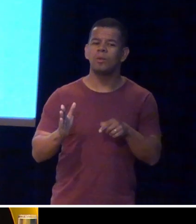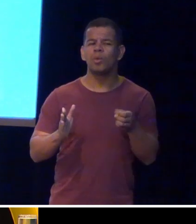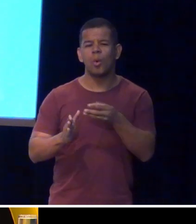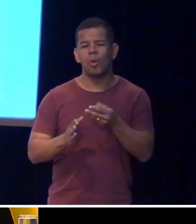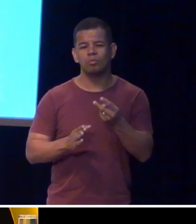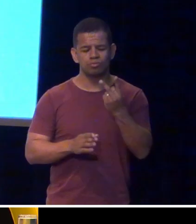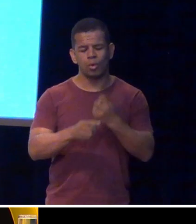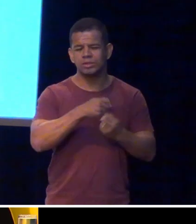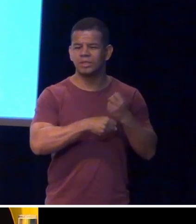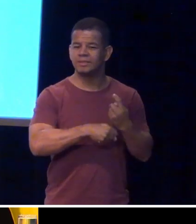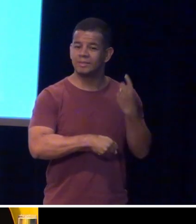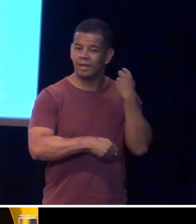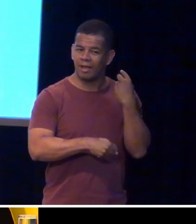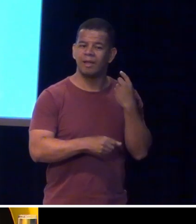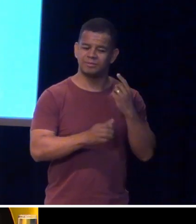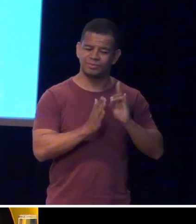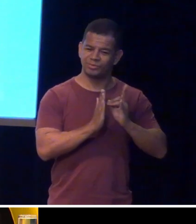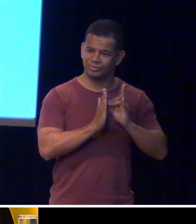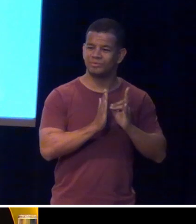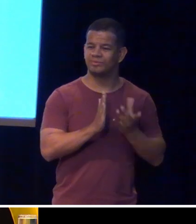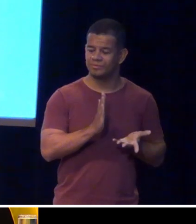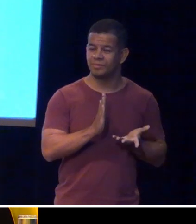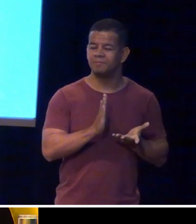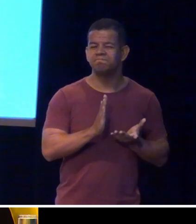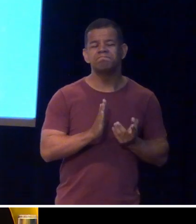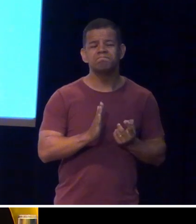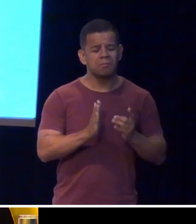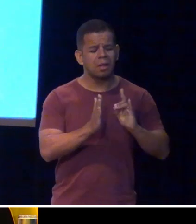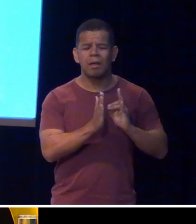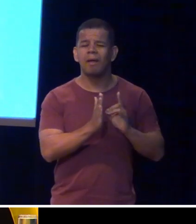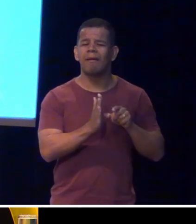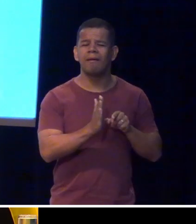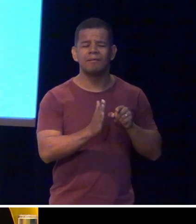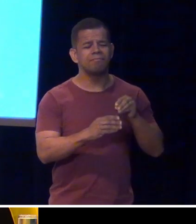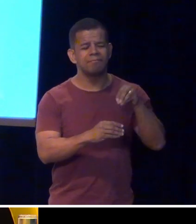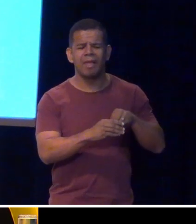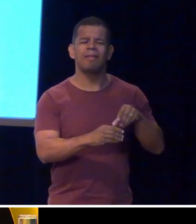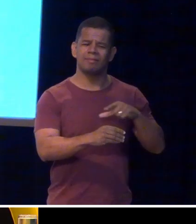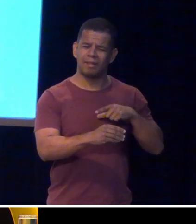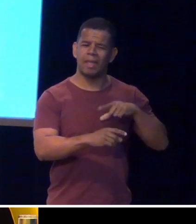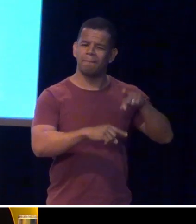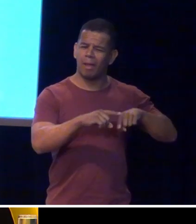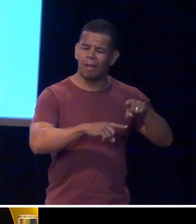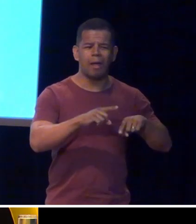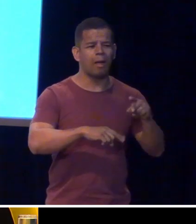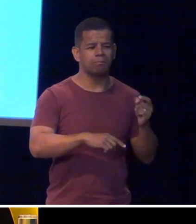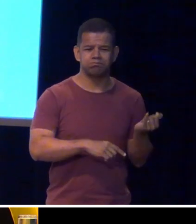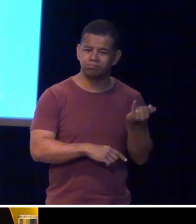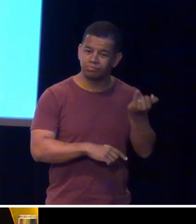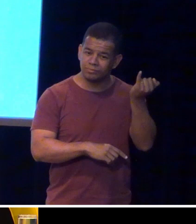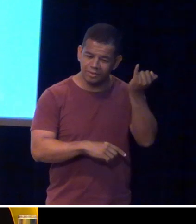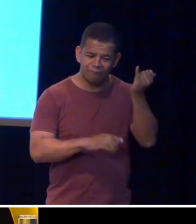há quase 2 anos, e ele tem materiais importantes para